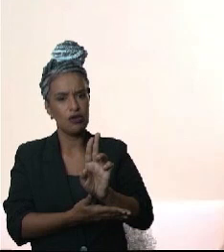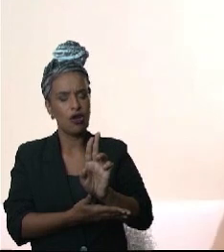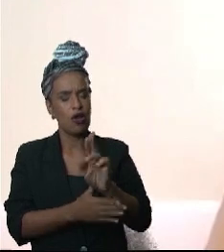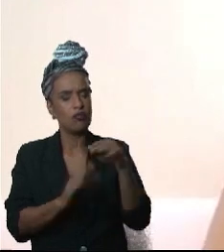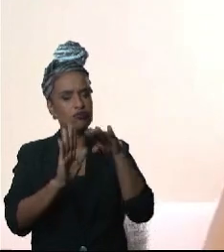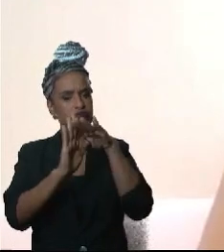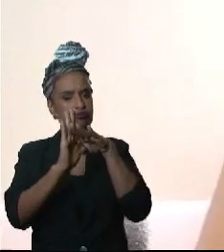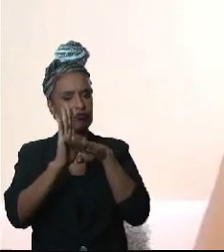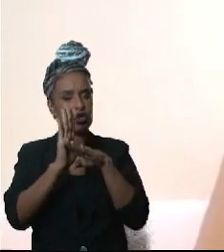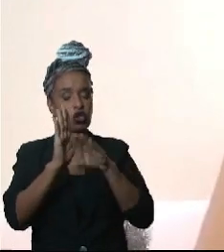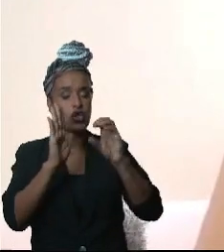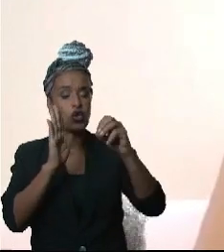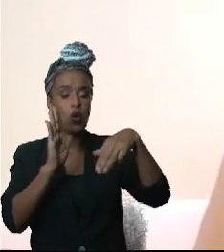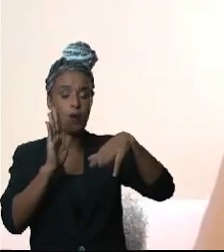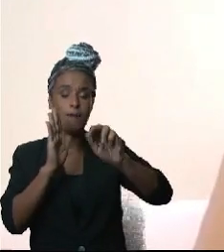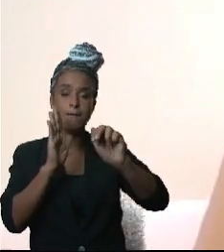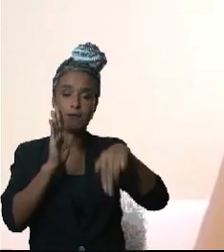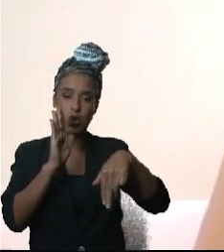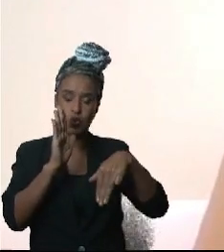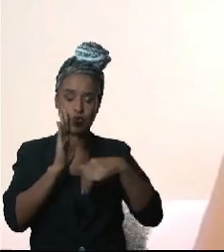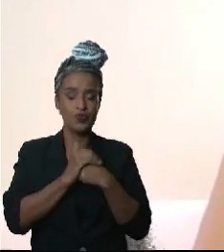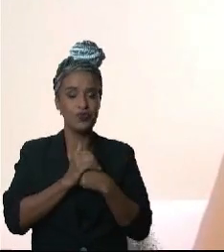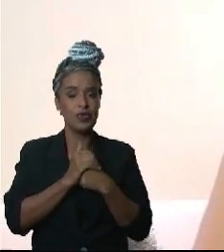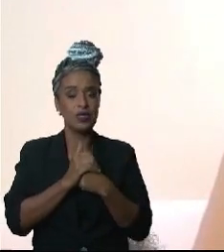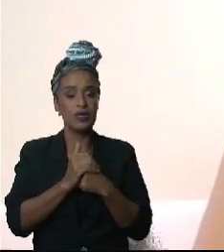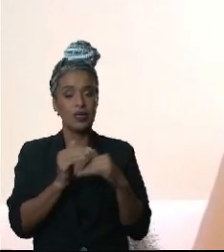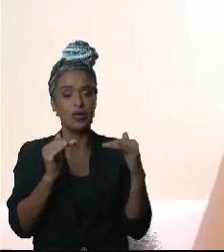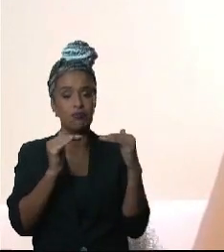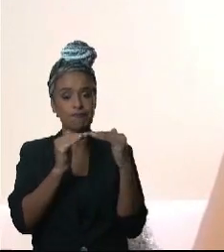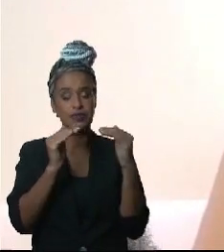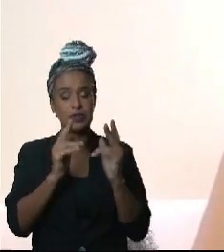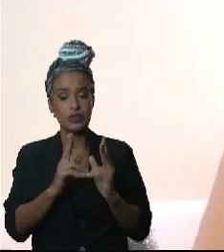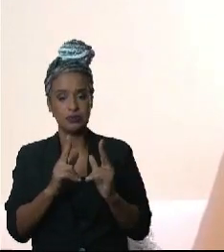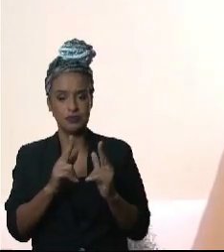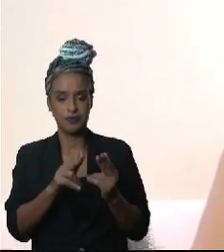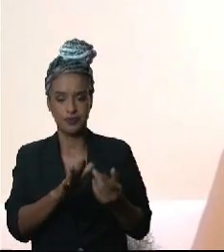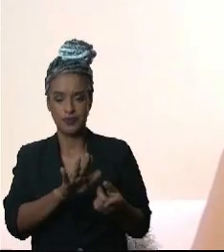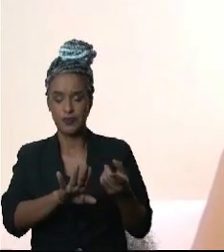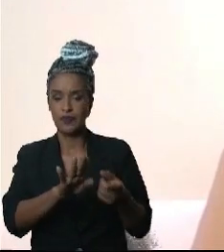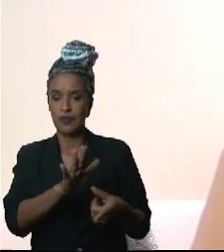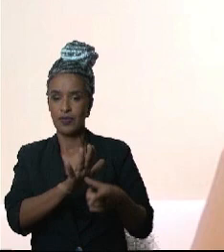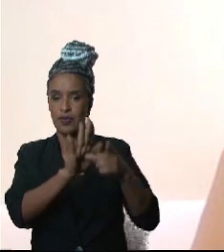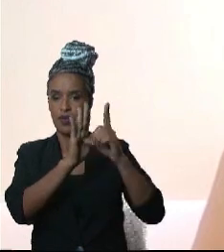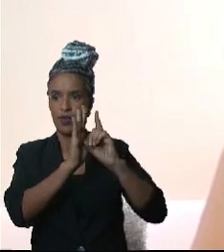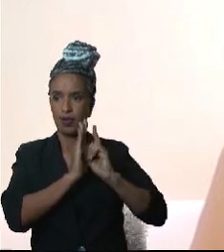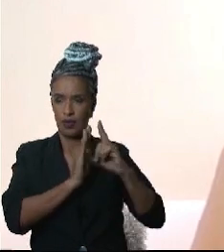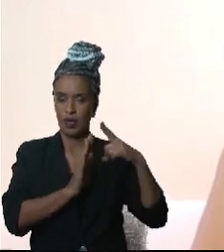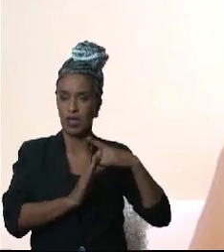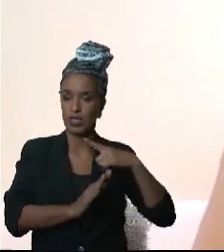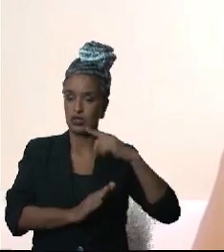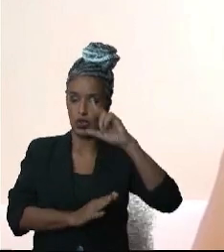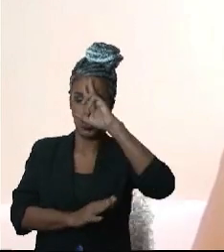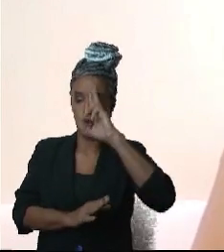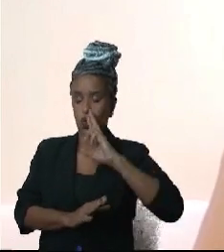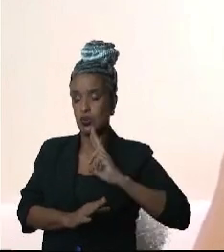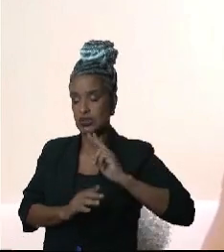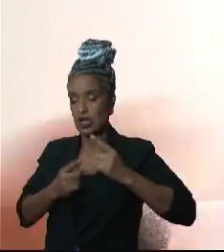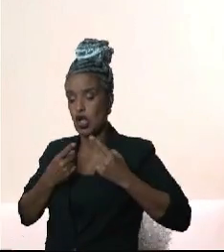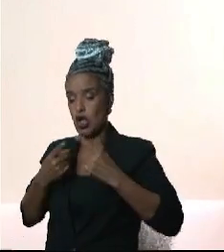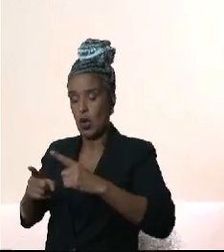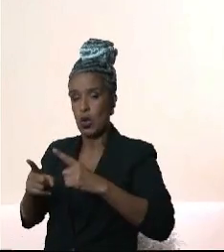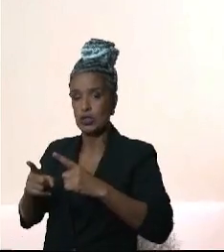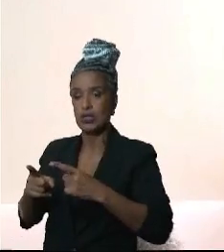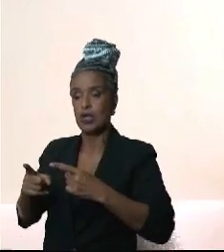agenda comum e que é anterior à agressão russa à Ucrânia.